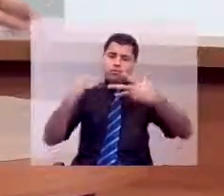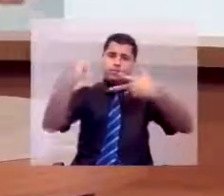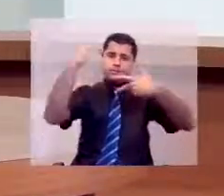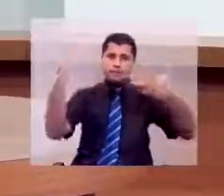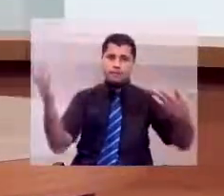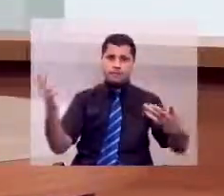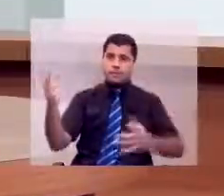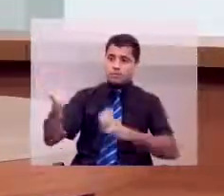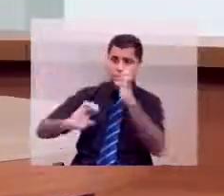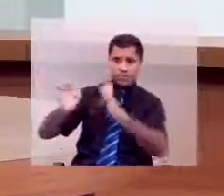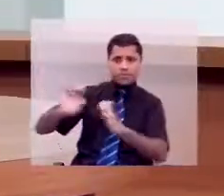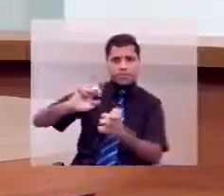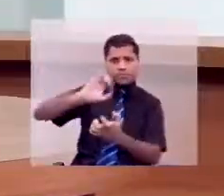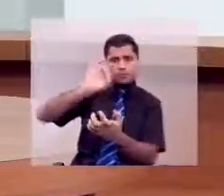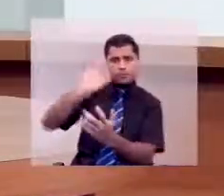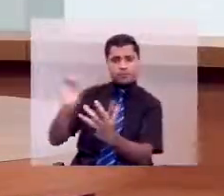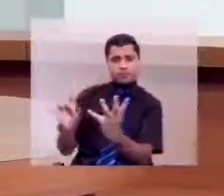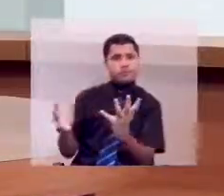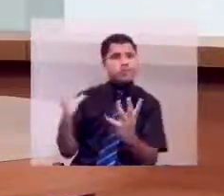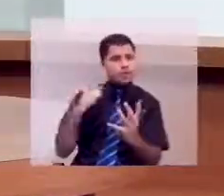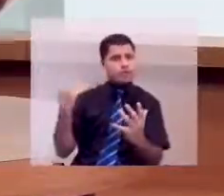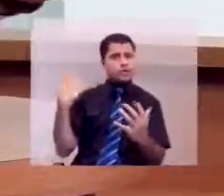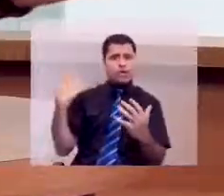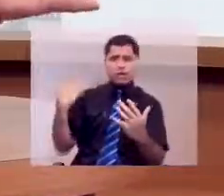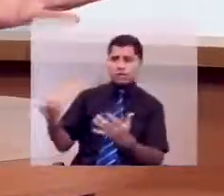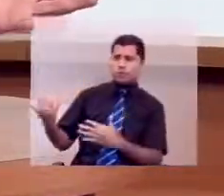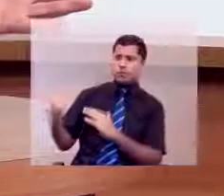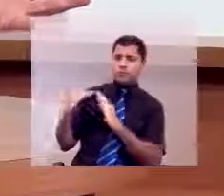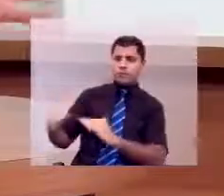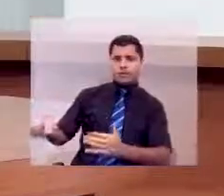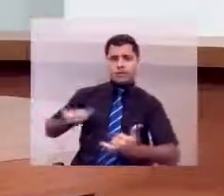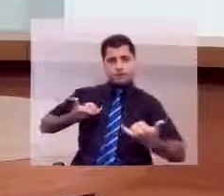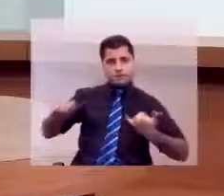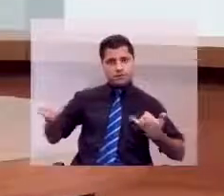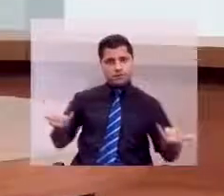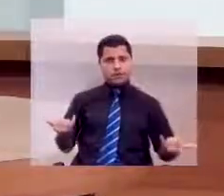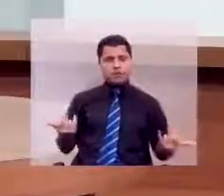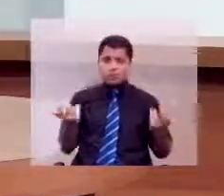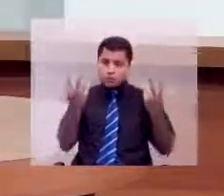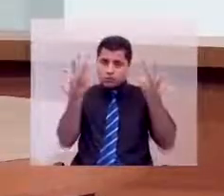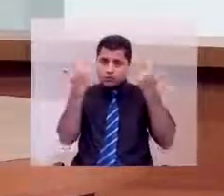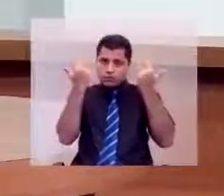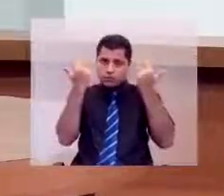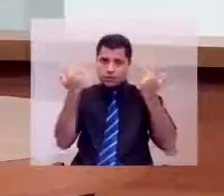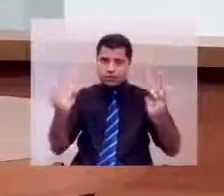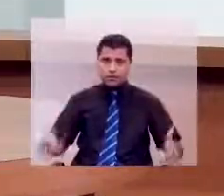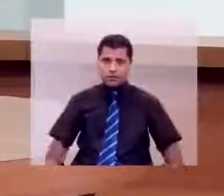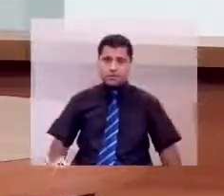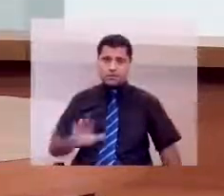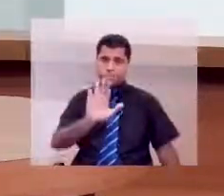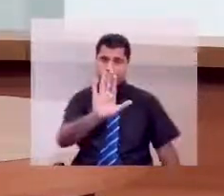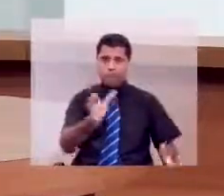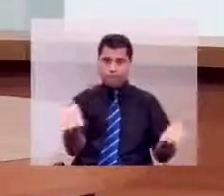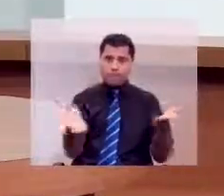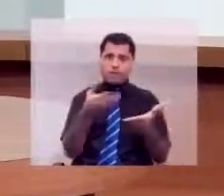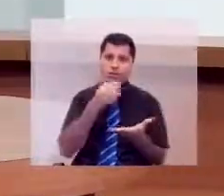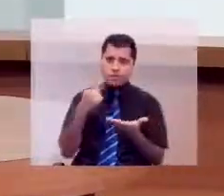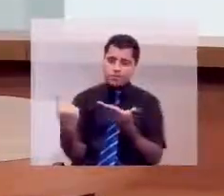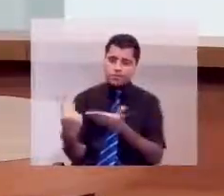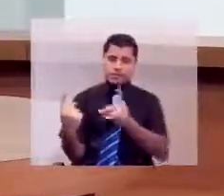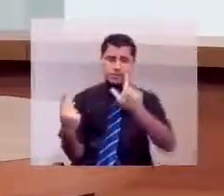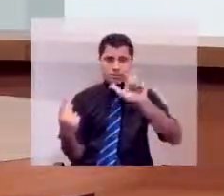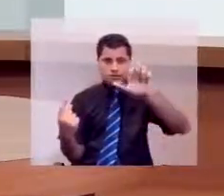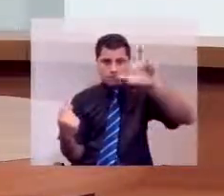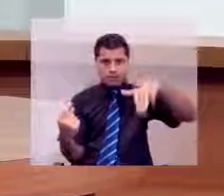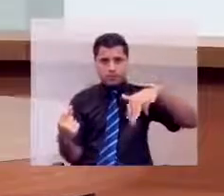empresariais, inclusive, nada mais, é tudo isso muito normal, não tem problema nenhum. Agora, como o vereador Lamé sabe, como